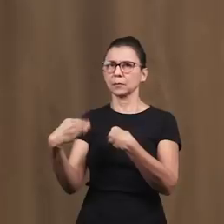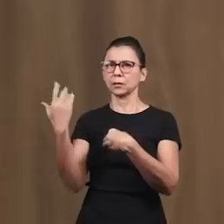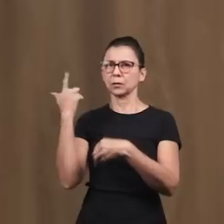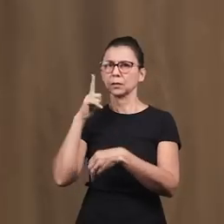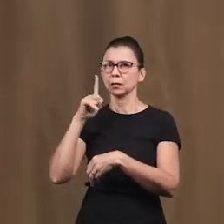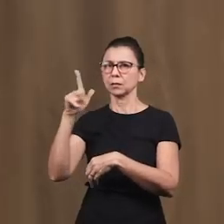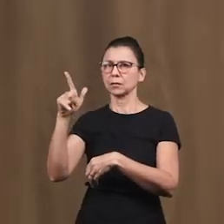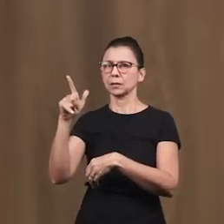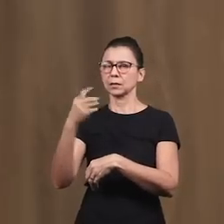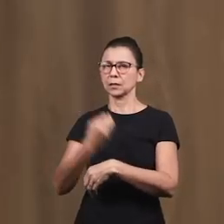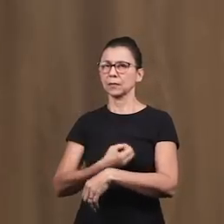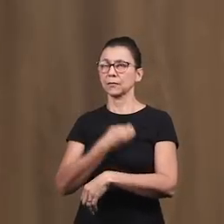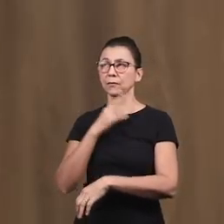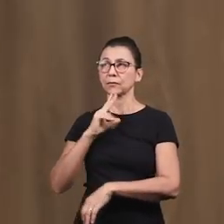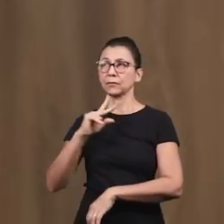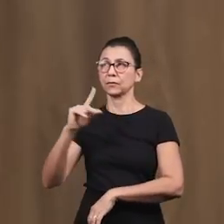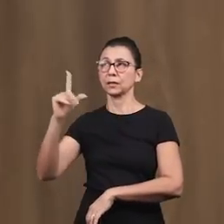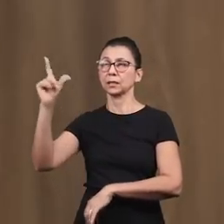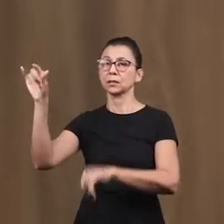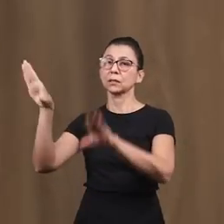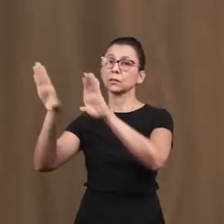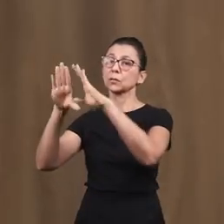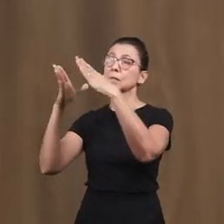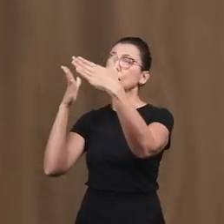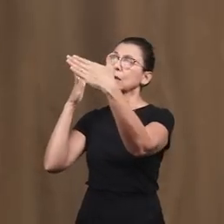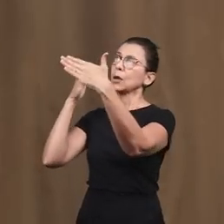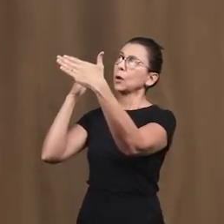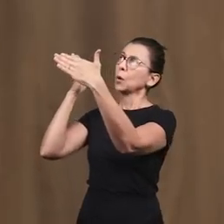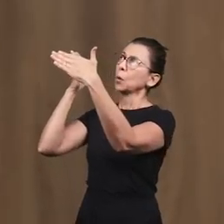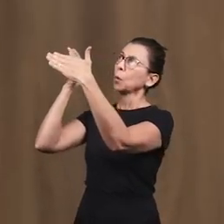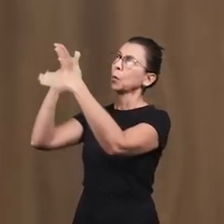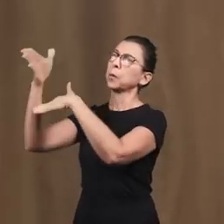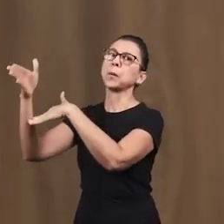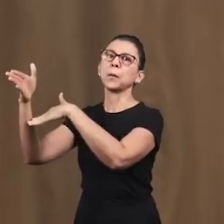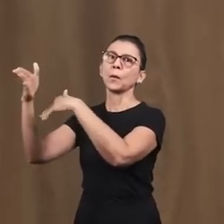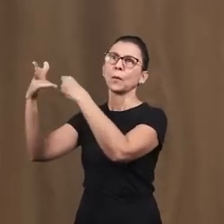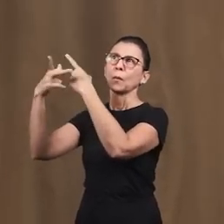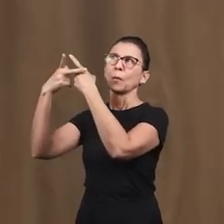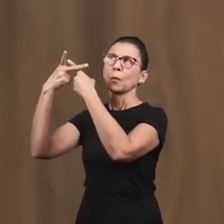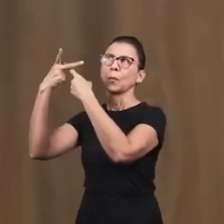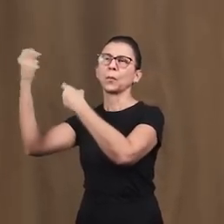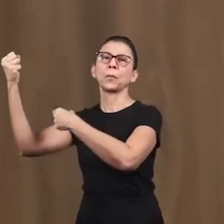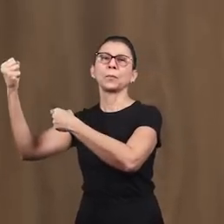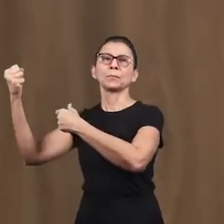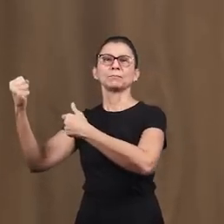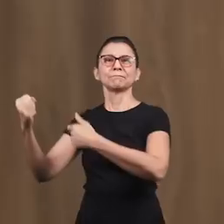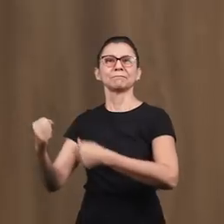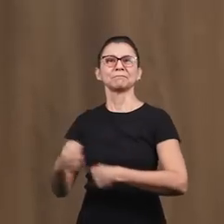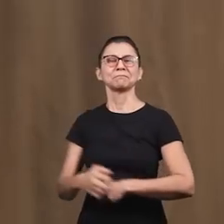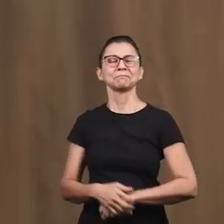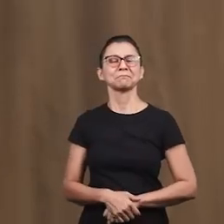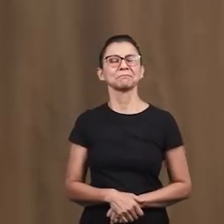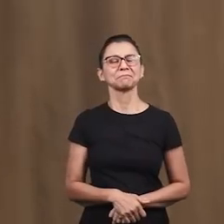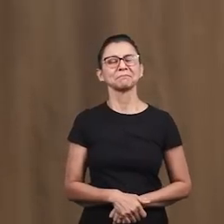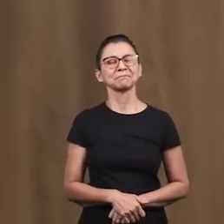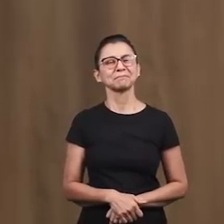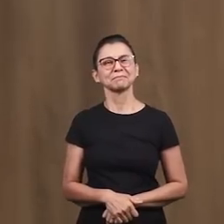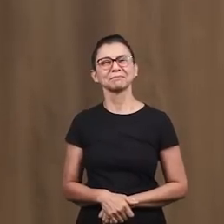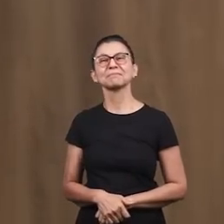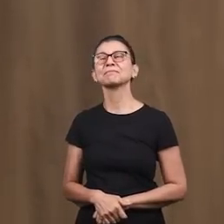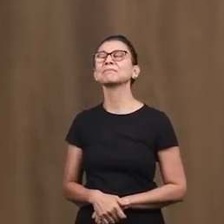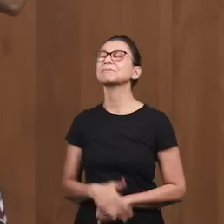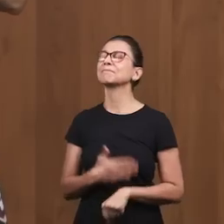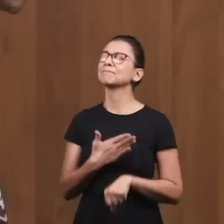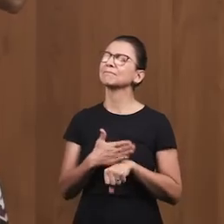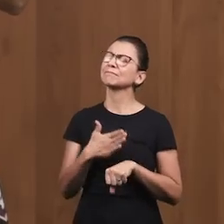vida eterna. O ponto de chegada para a vida eterna. E